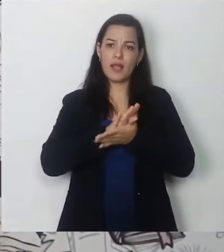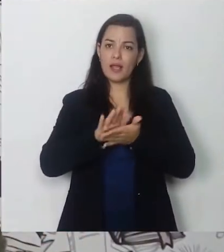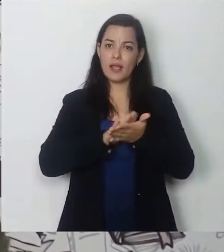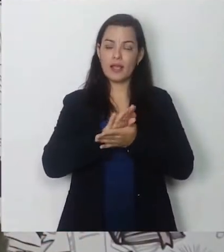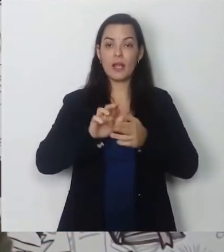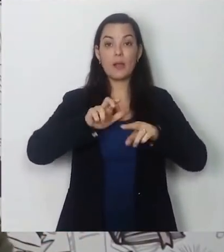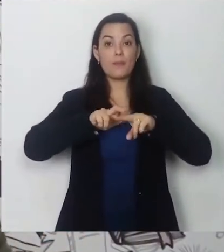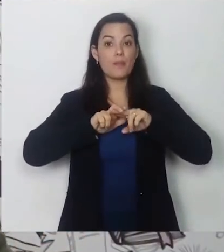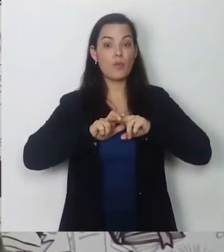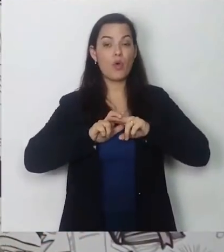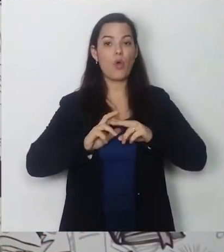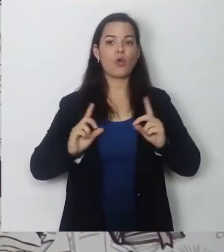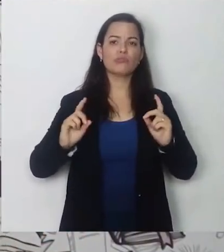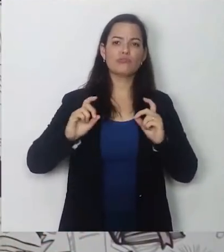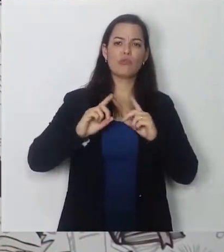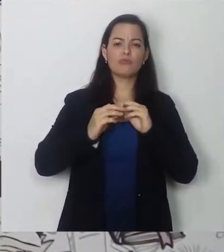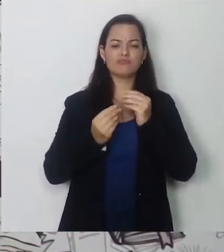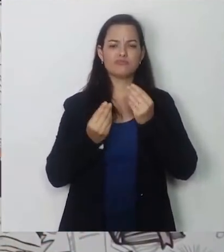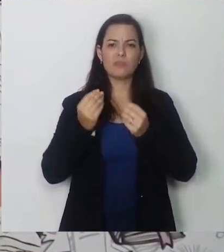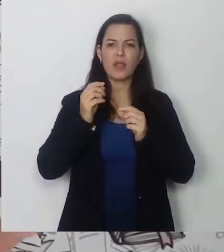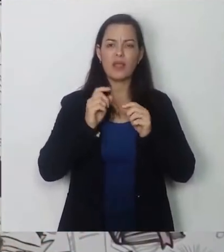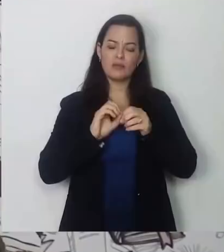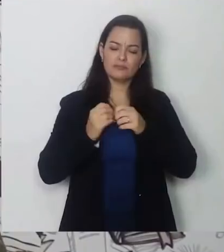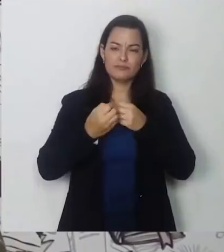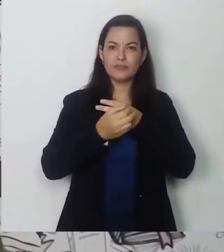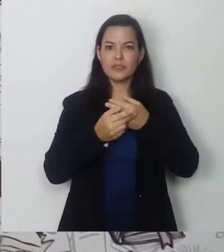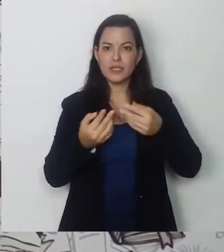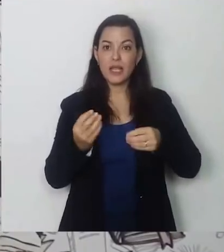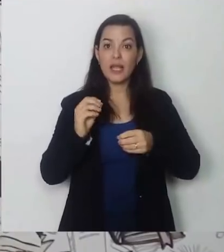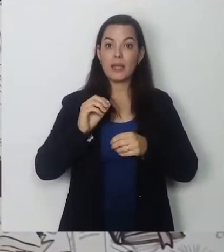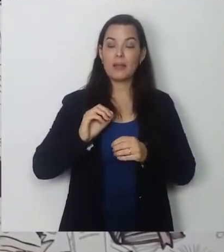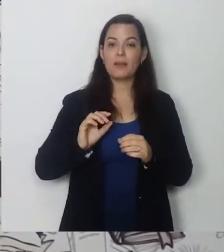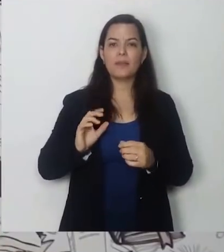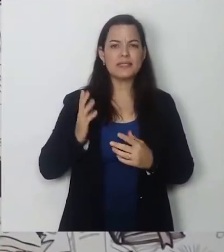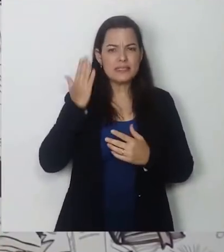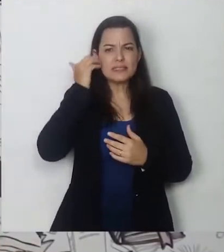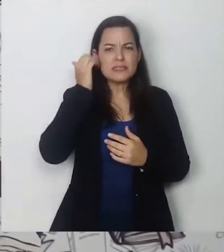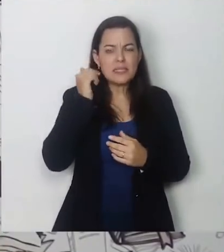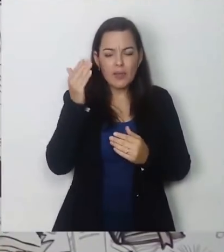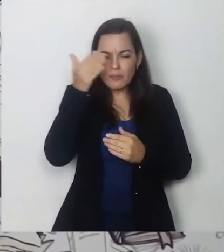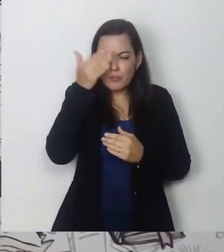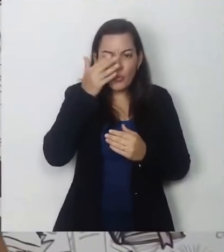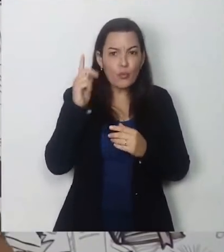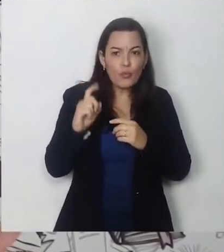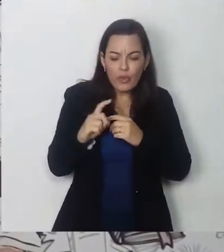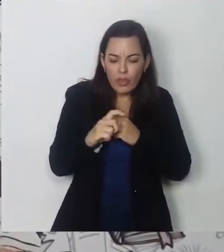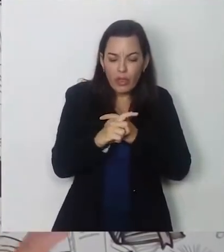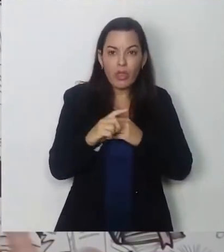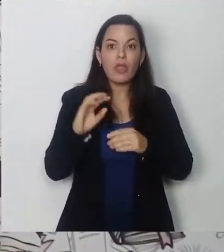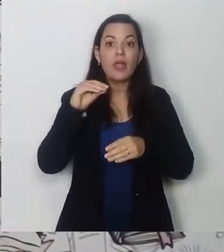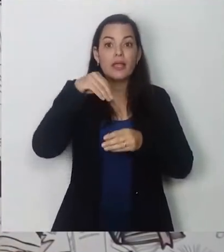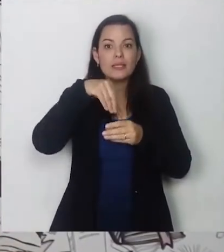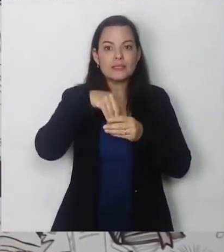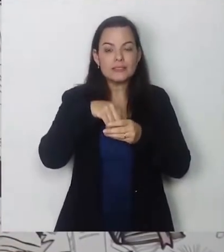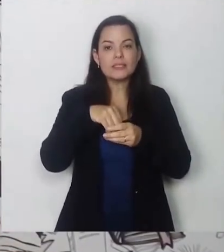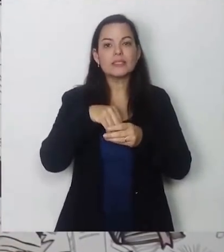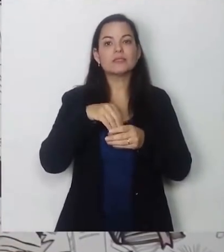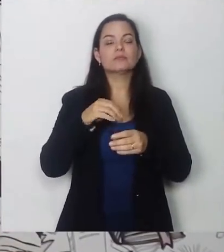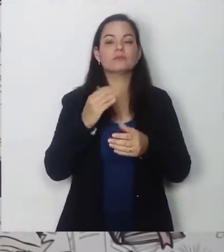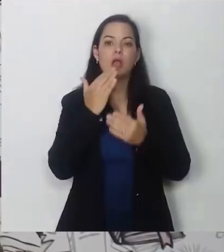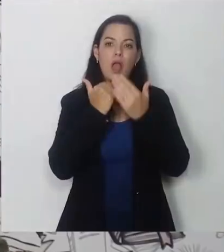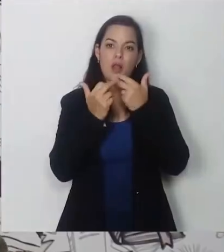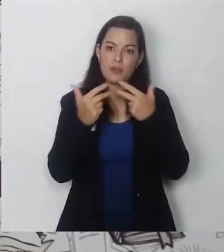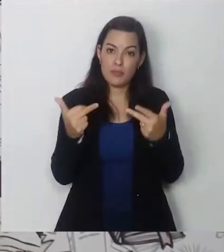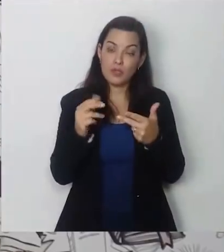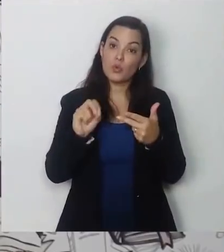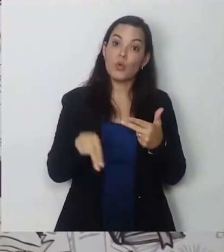os micro-organismos que podem começar a fazer a decomposição ali daquele alimento, ou um remédio que